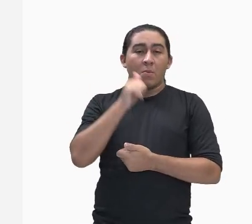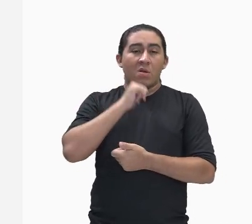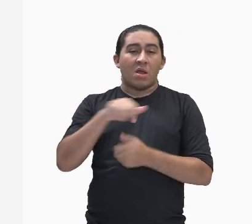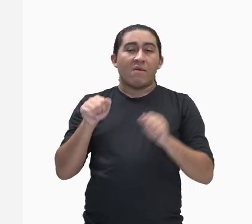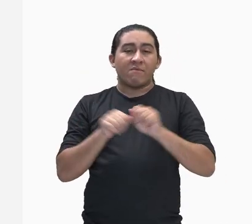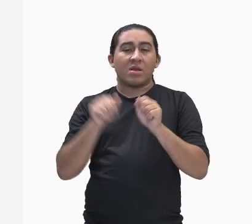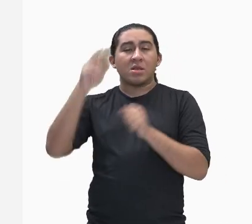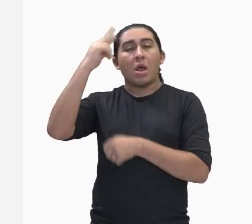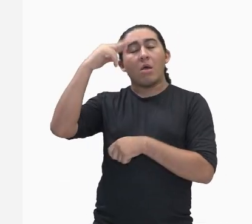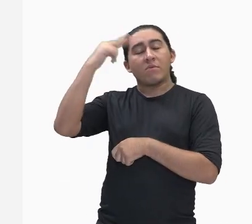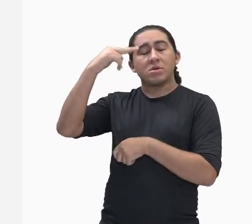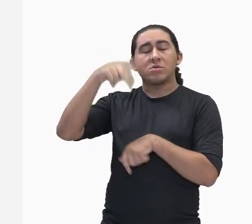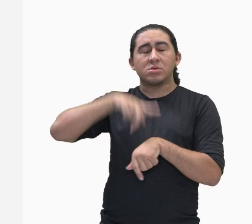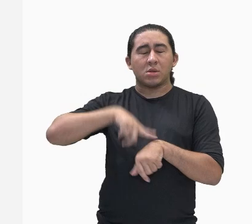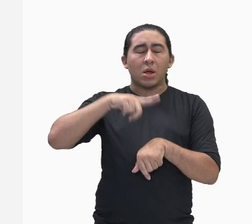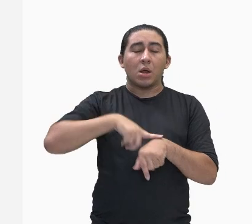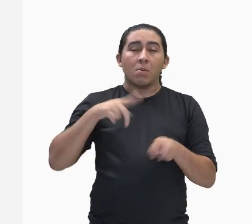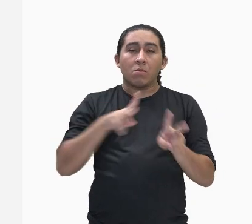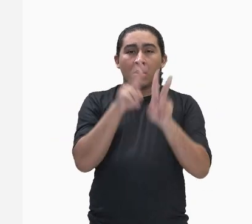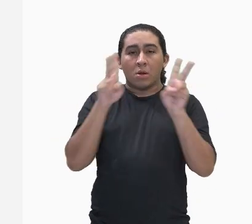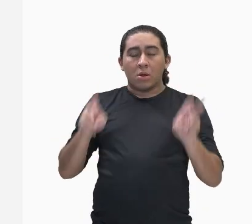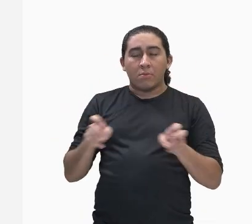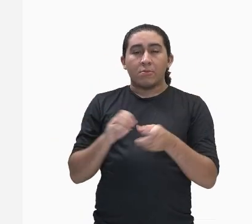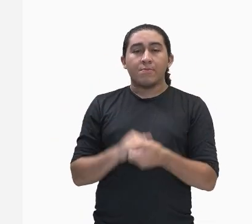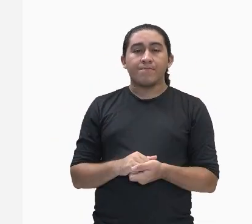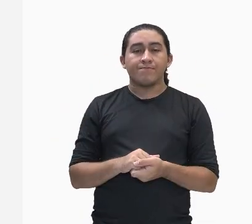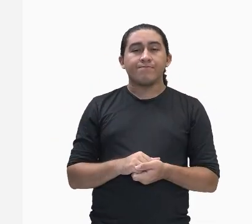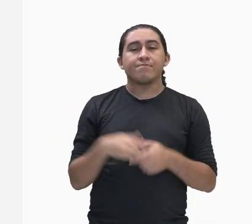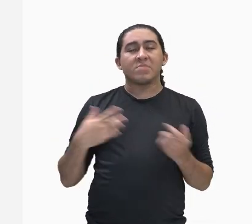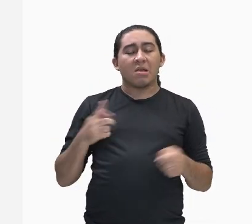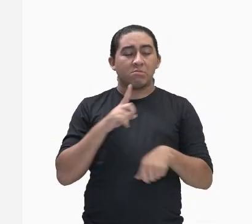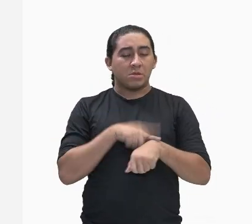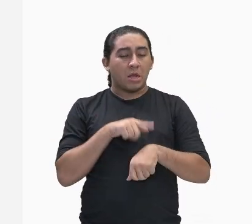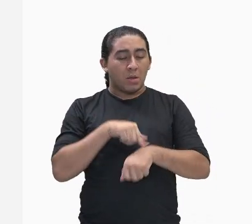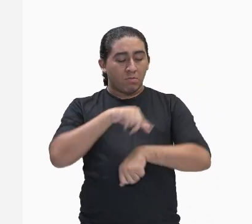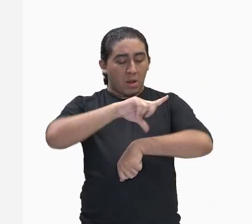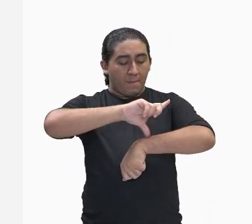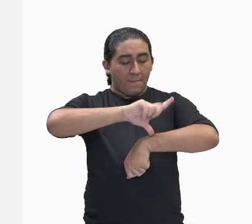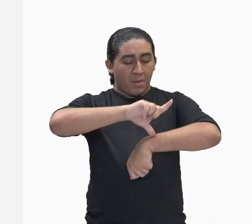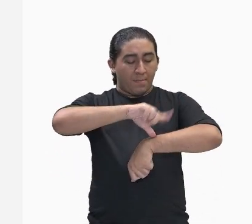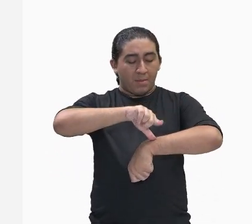reflexão sobre o tempo. Ela diz, como o tempo